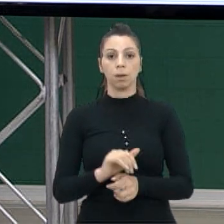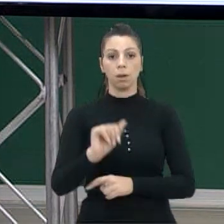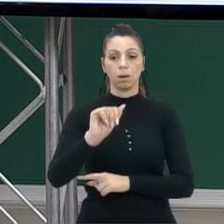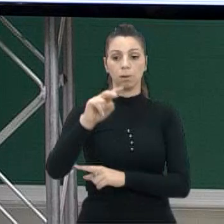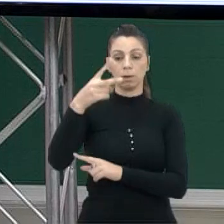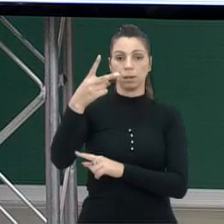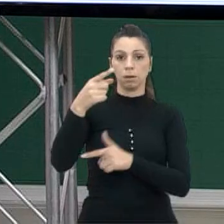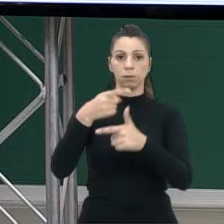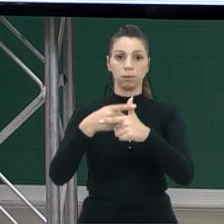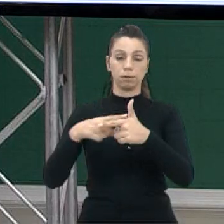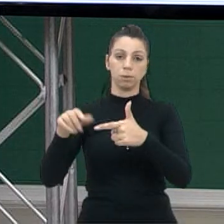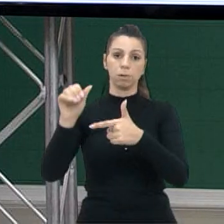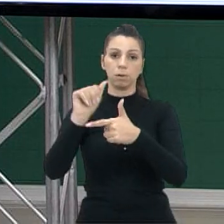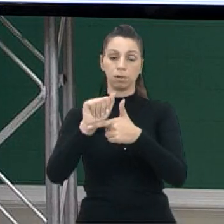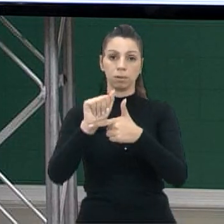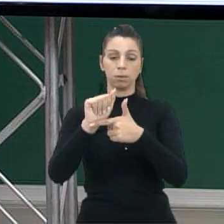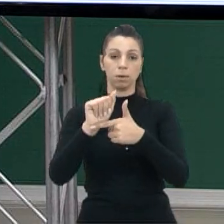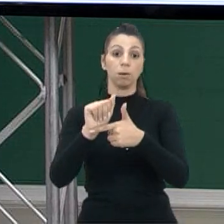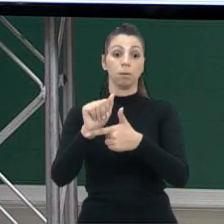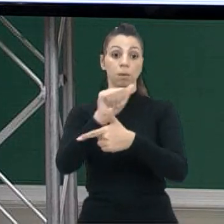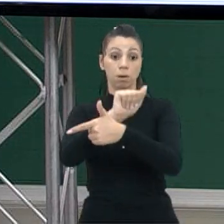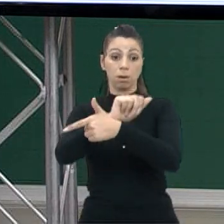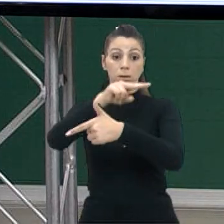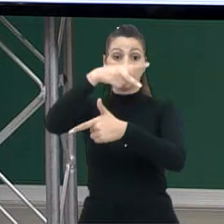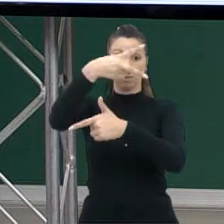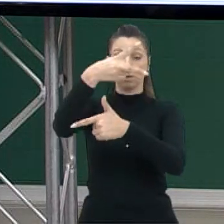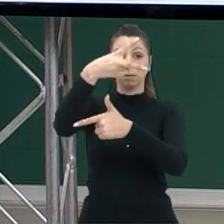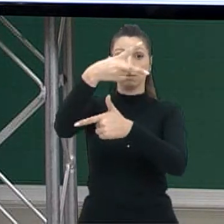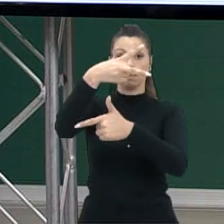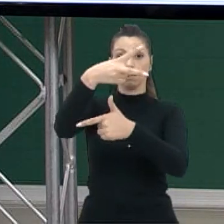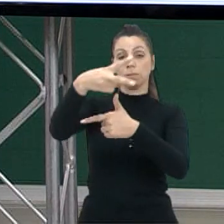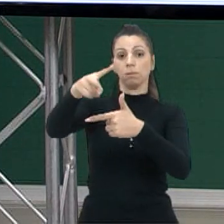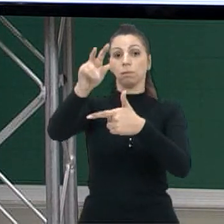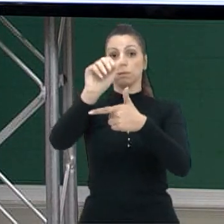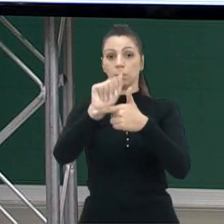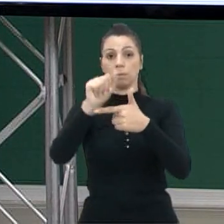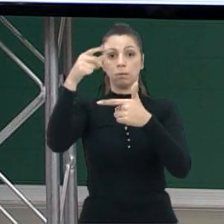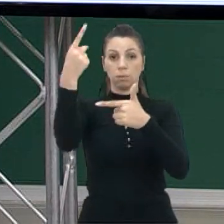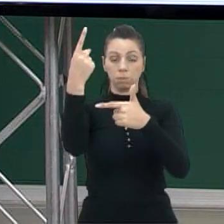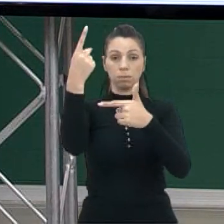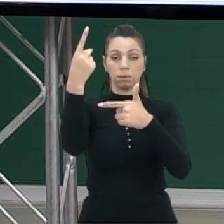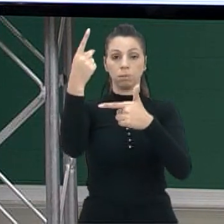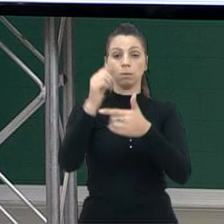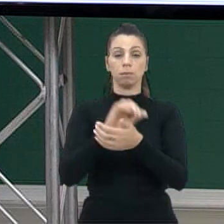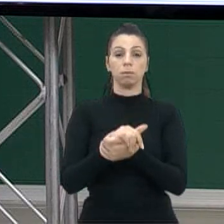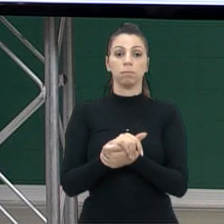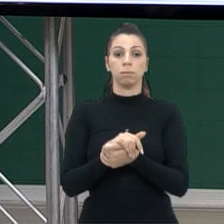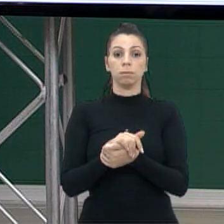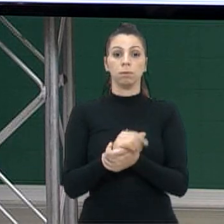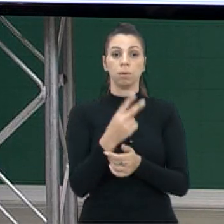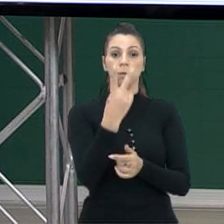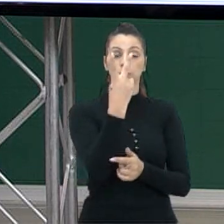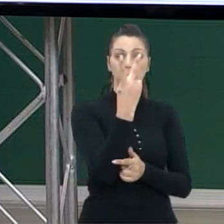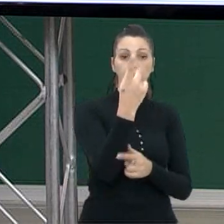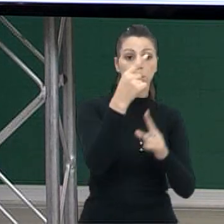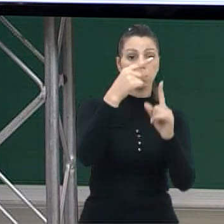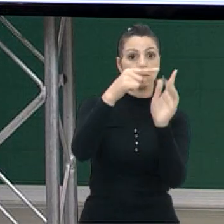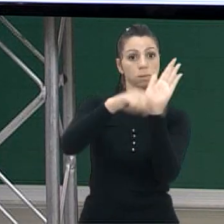a, eu tenho a elevado a 2 dividido por a elevado a 1. 2 menos 1,